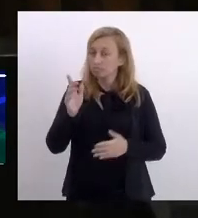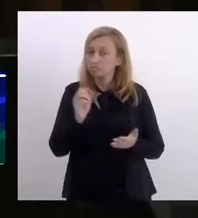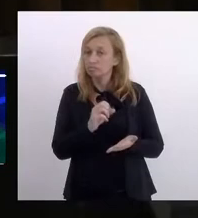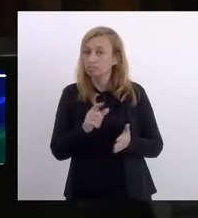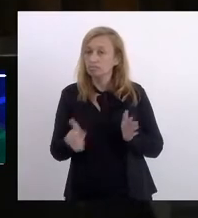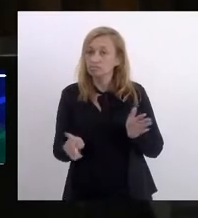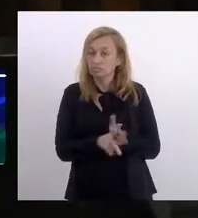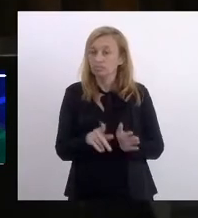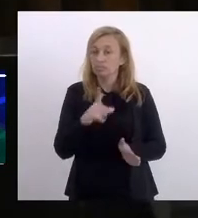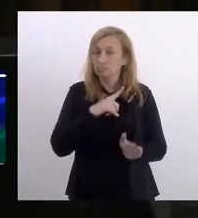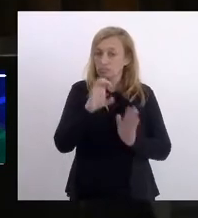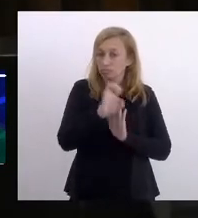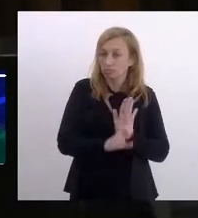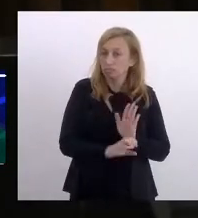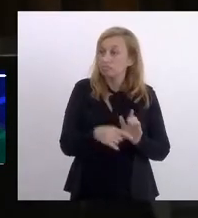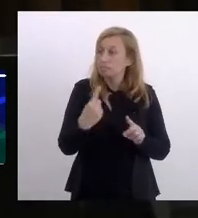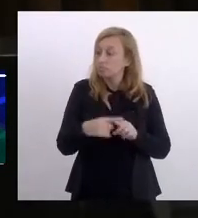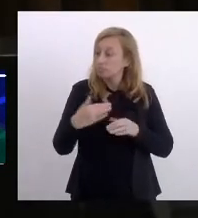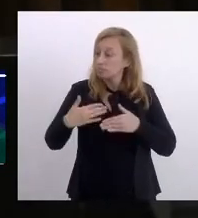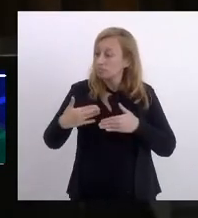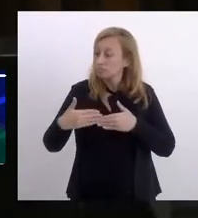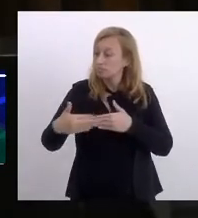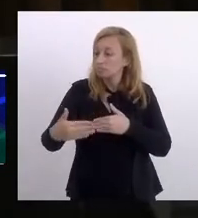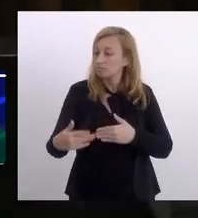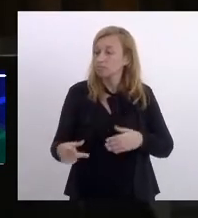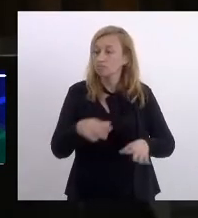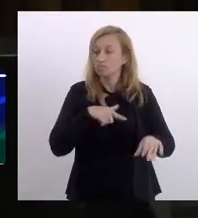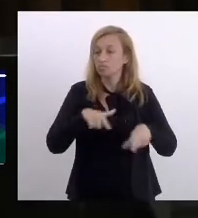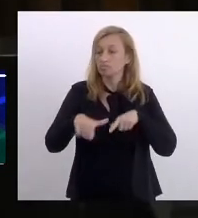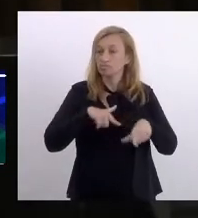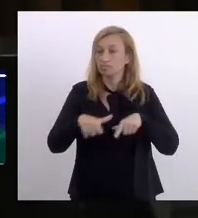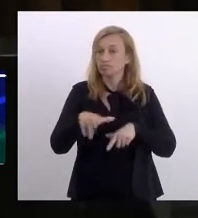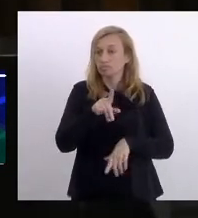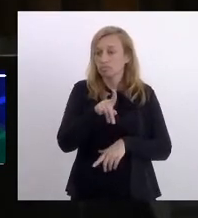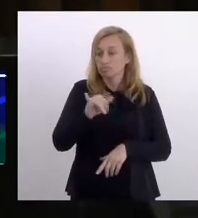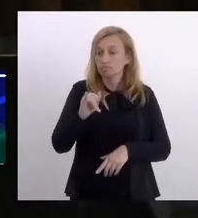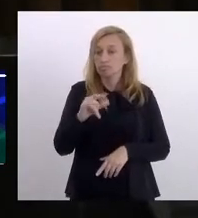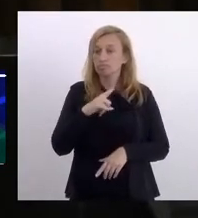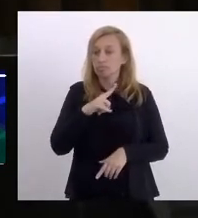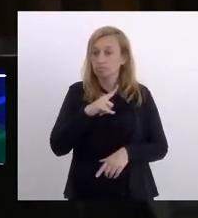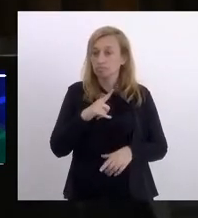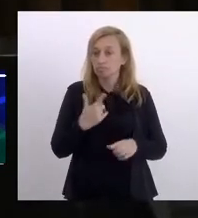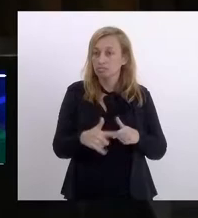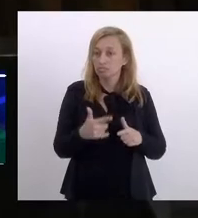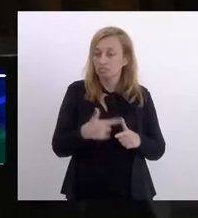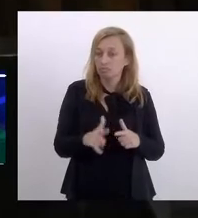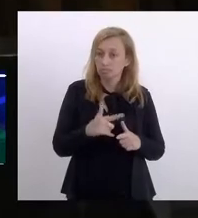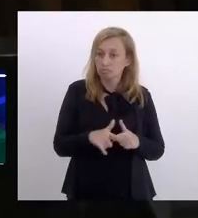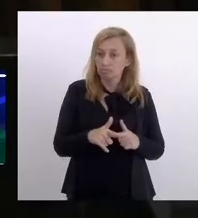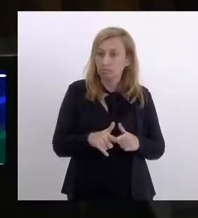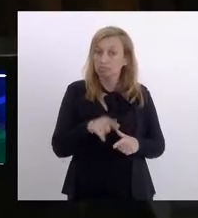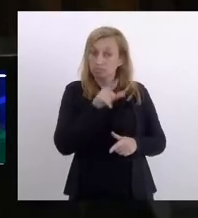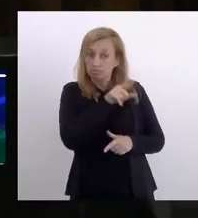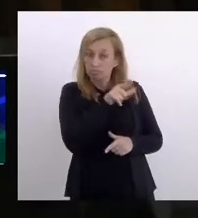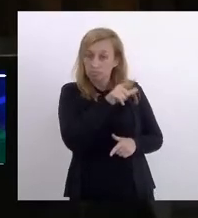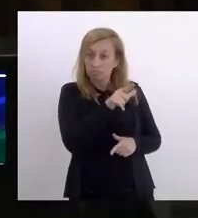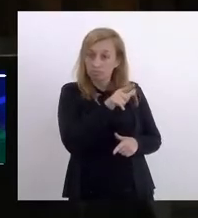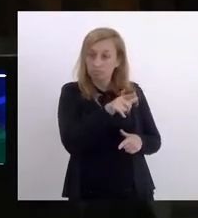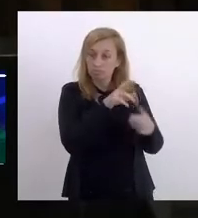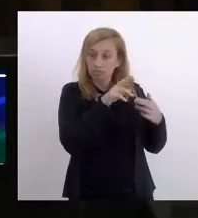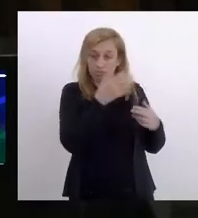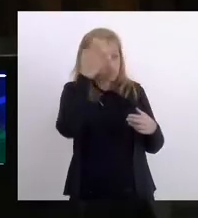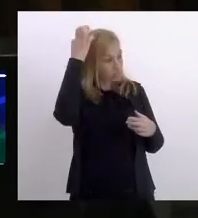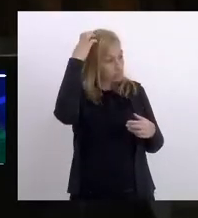ter emendas, porque ao longo dos trabalhos da CPI, a gente teve que enfrentar tanto aqueles que queriam